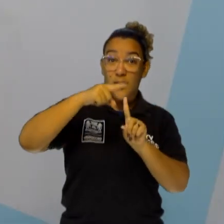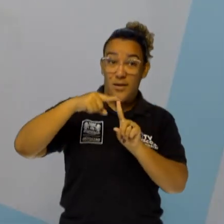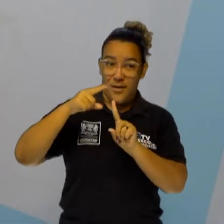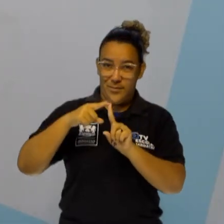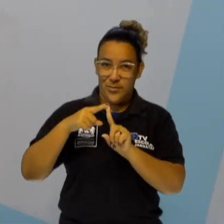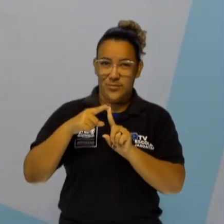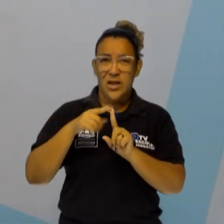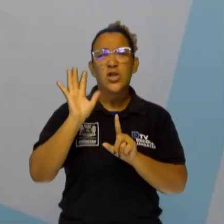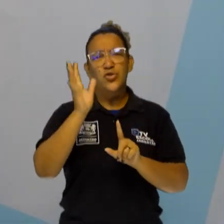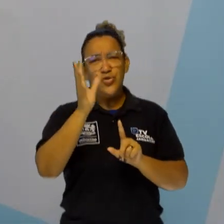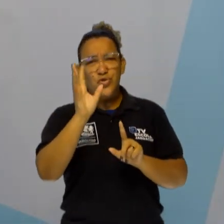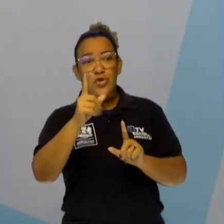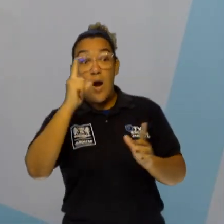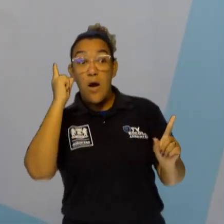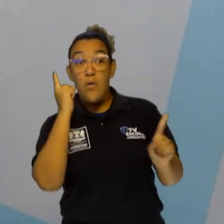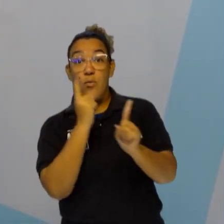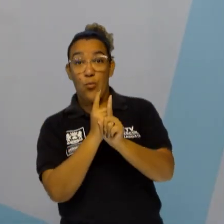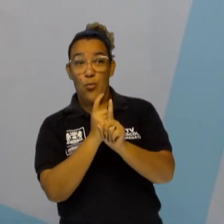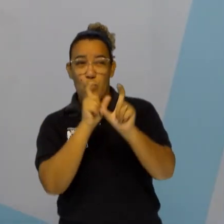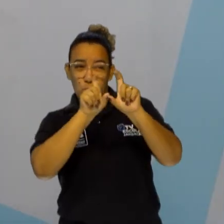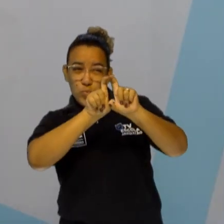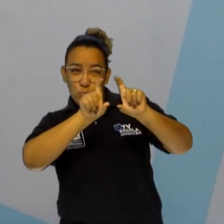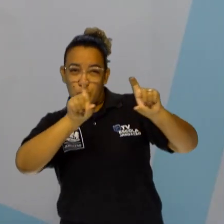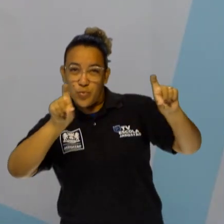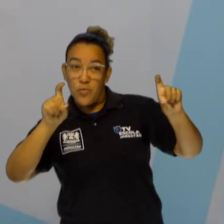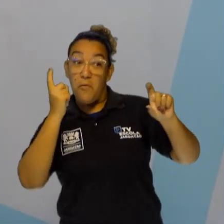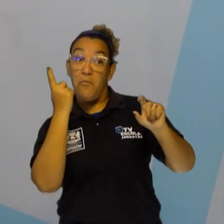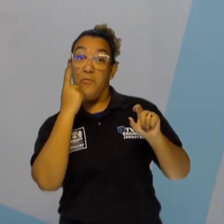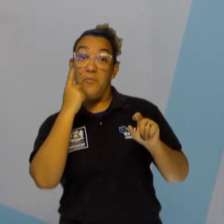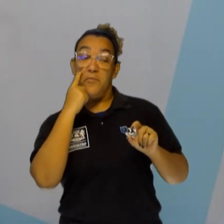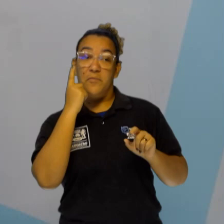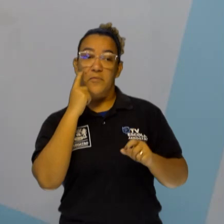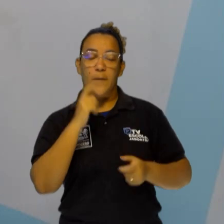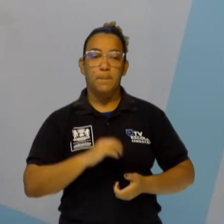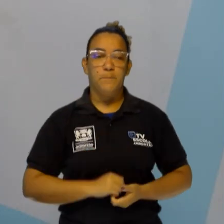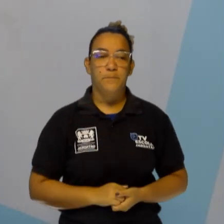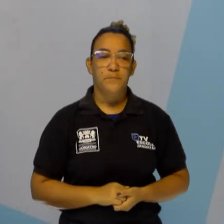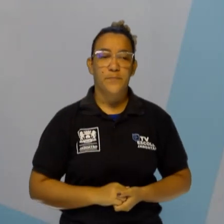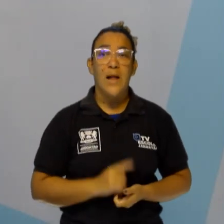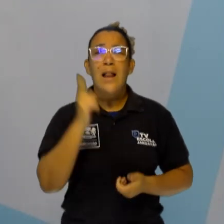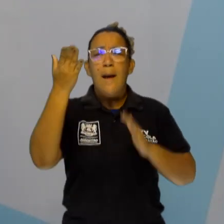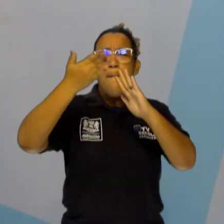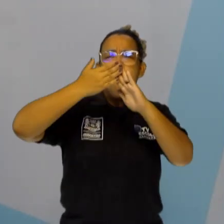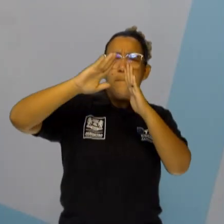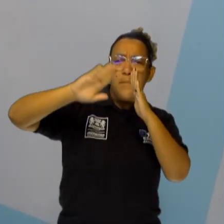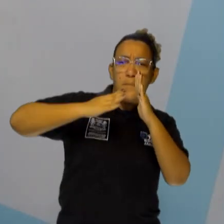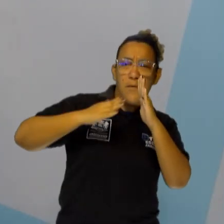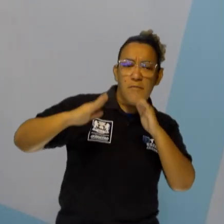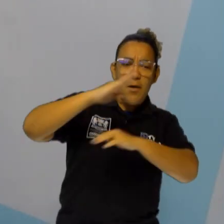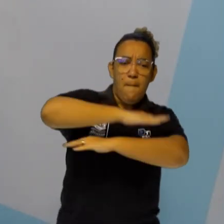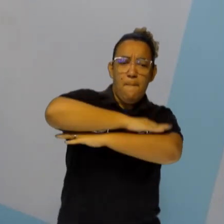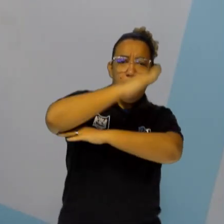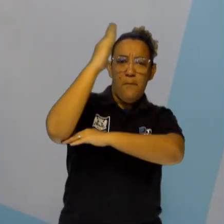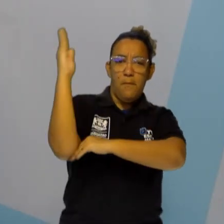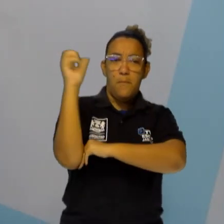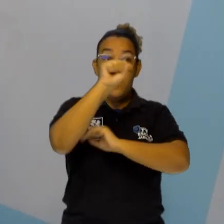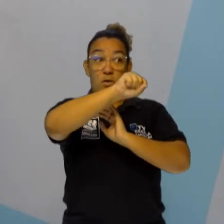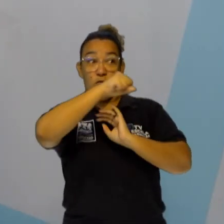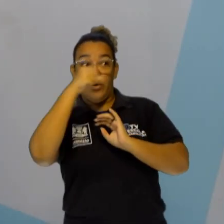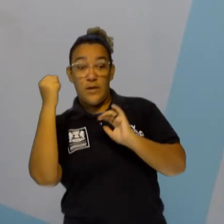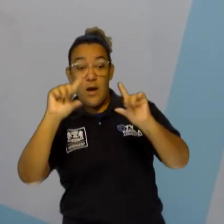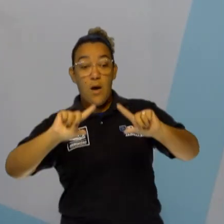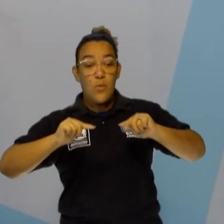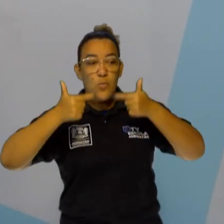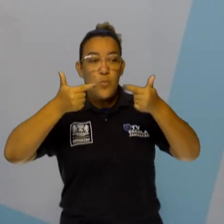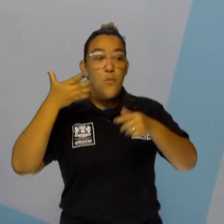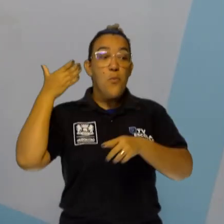ó, a gente pode ver aqui, por exemplo, lá é primavera, portas e janelas ficam sempre abertas para a sorte entrar,